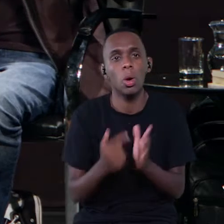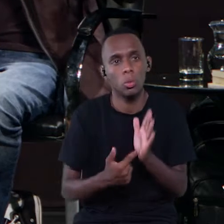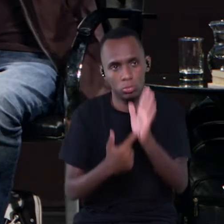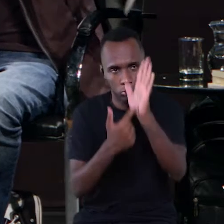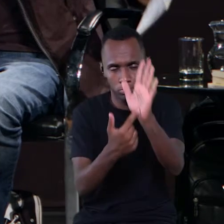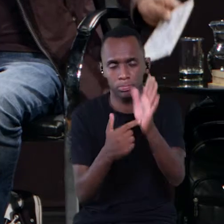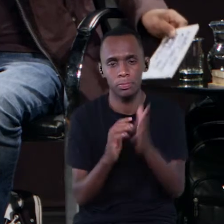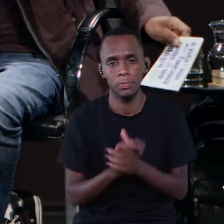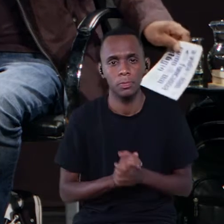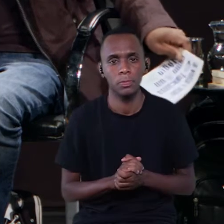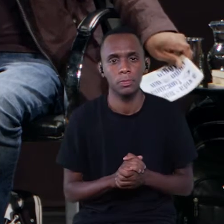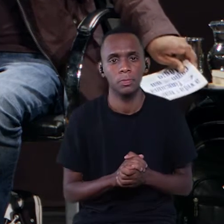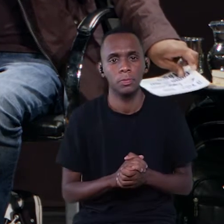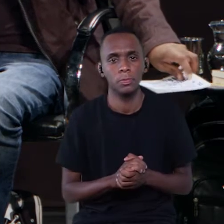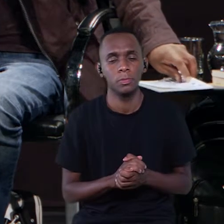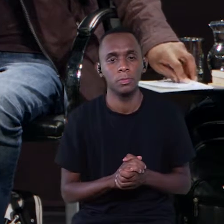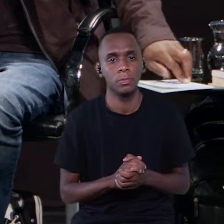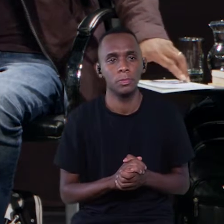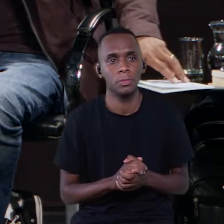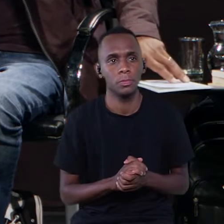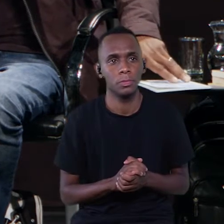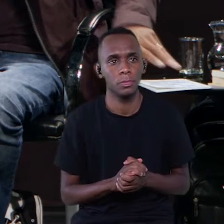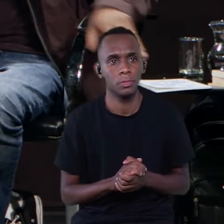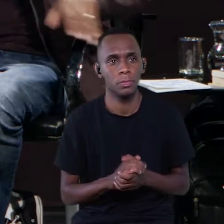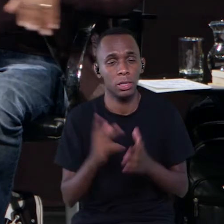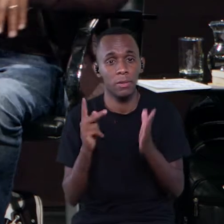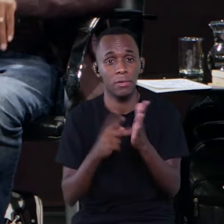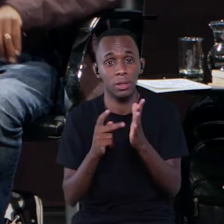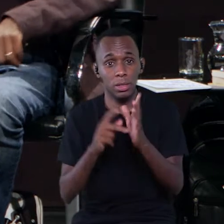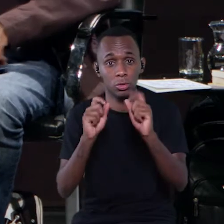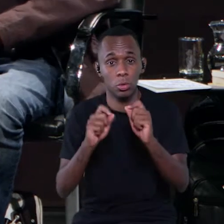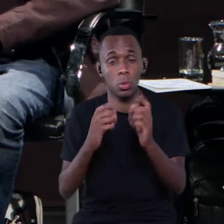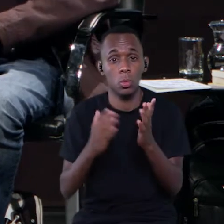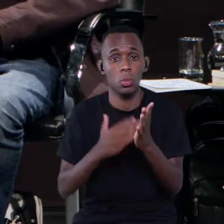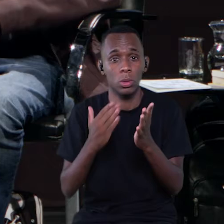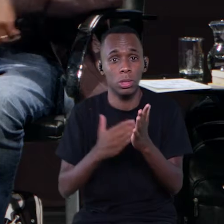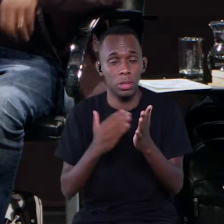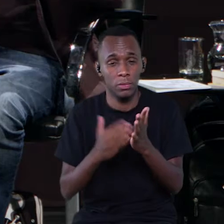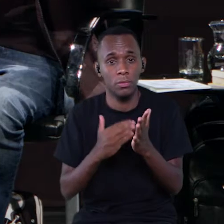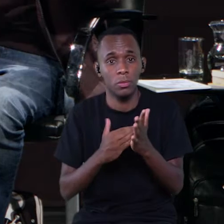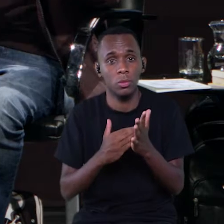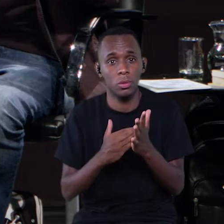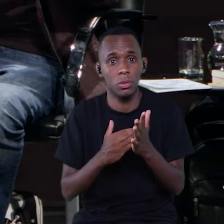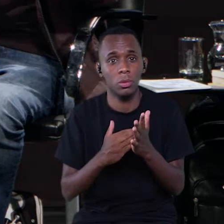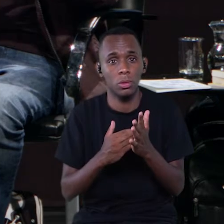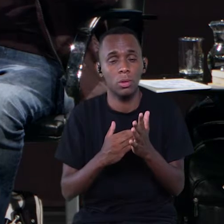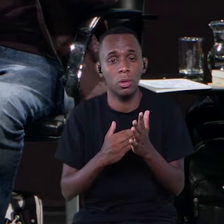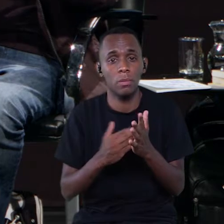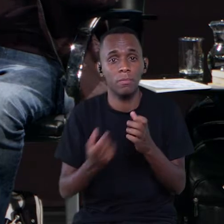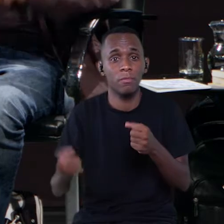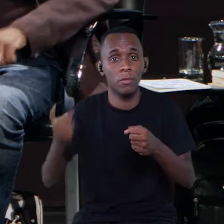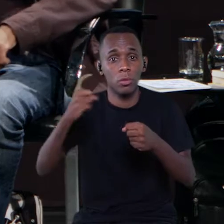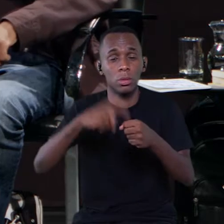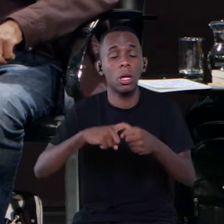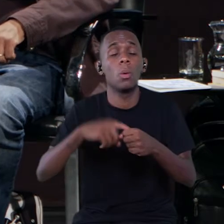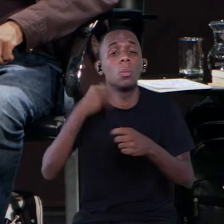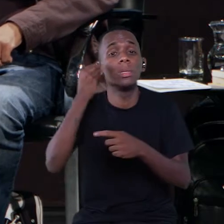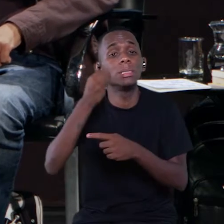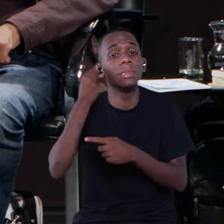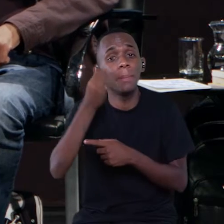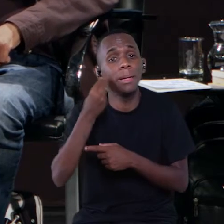está aqui, e que é, na verdade, um livro que trata de, no fundo, retomar uma experiência